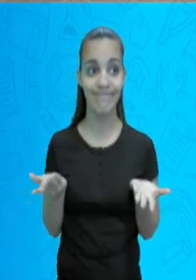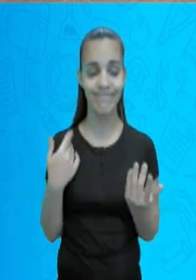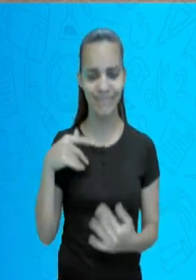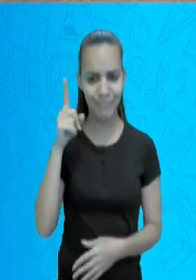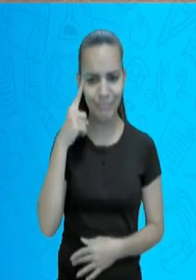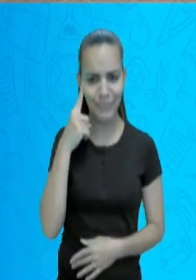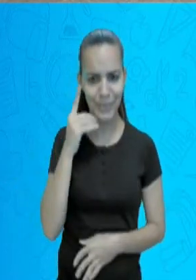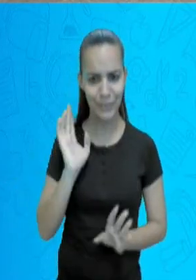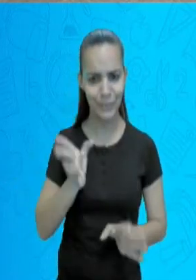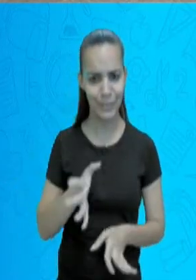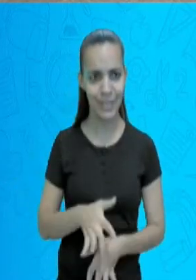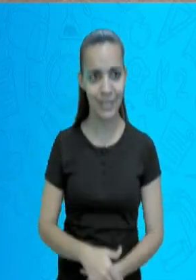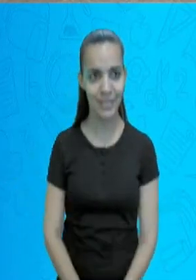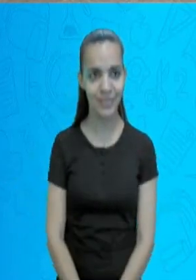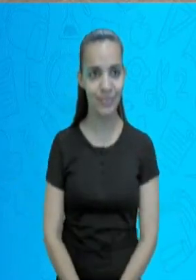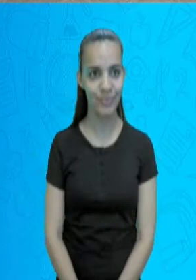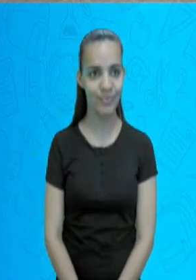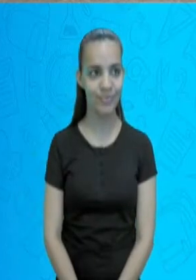Pensaram nisso?